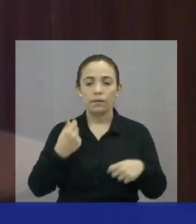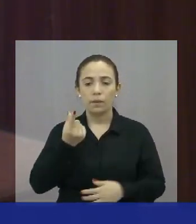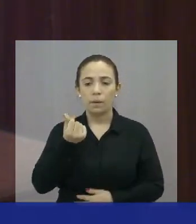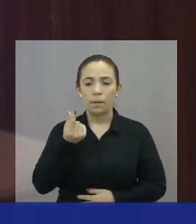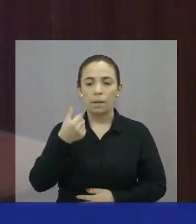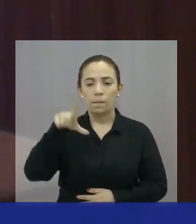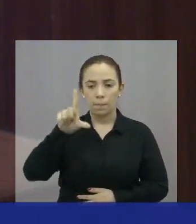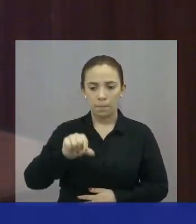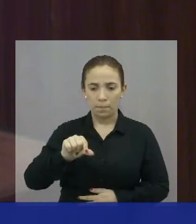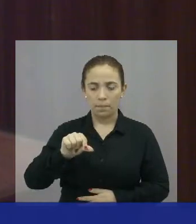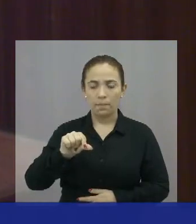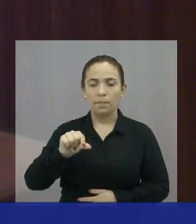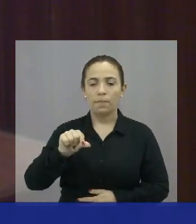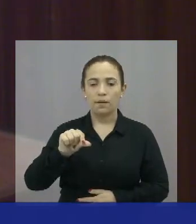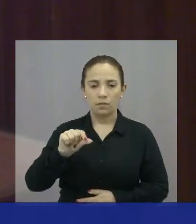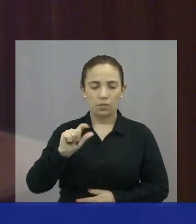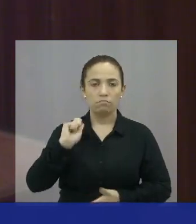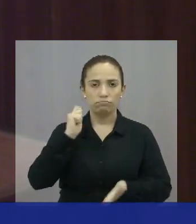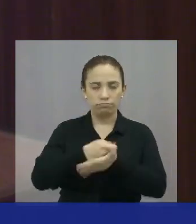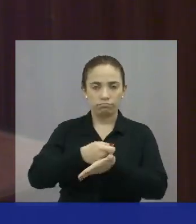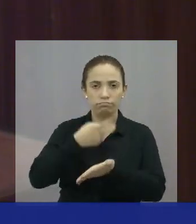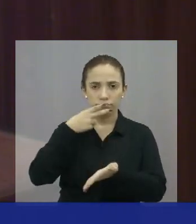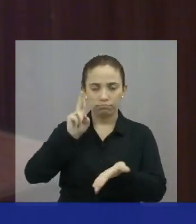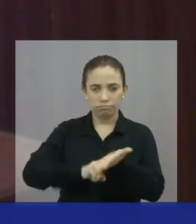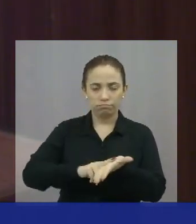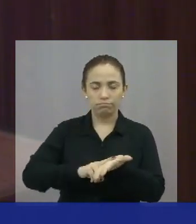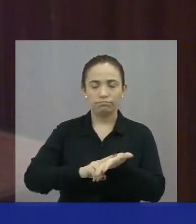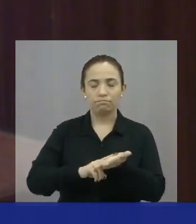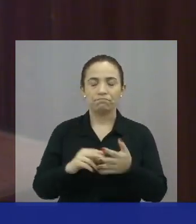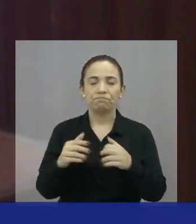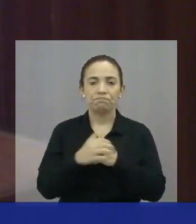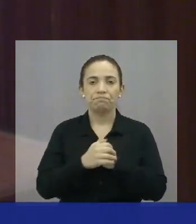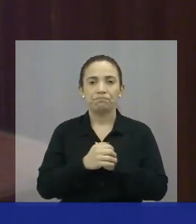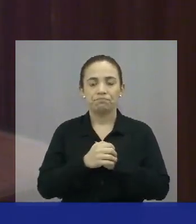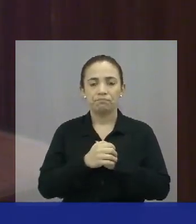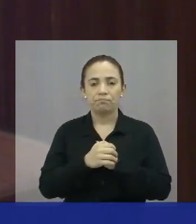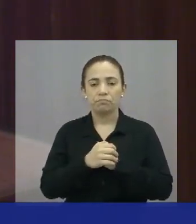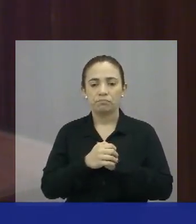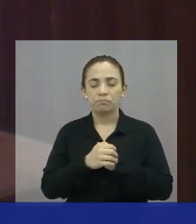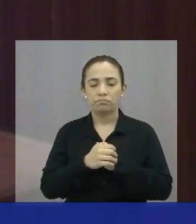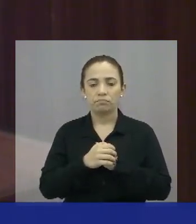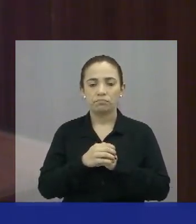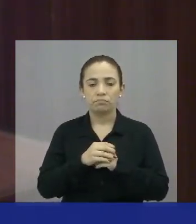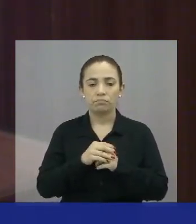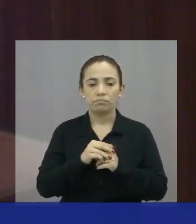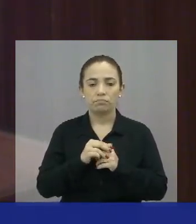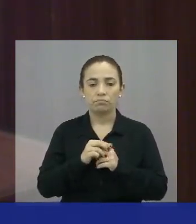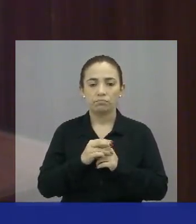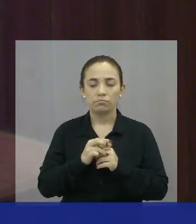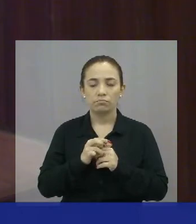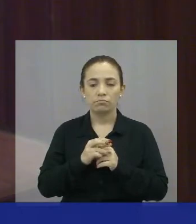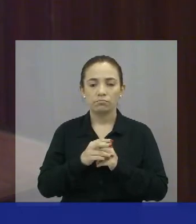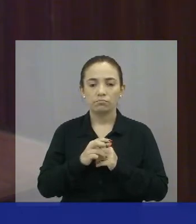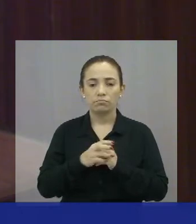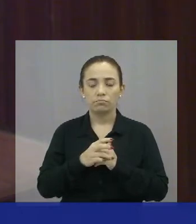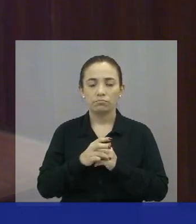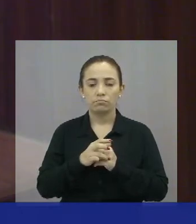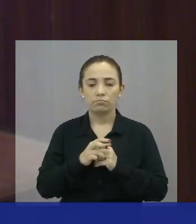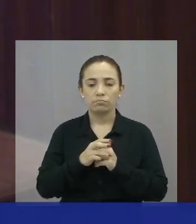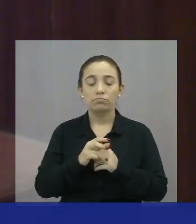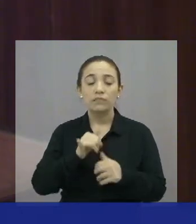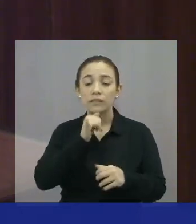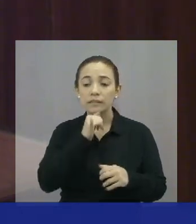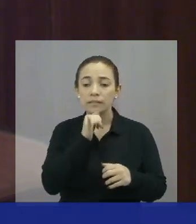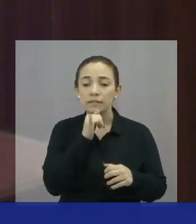valor nas infrações. Isso sem tratar de atenuantes e agravantes, logicamente. Muito bem. Vou citar um